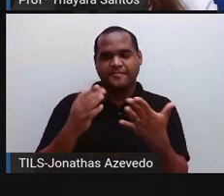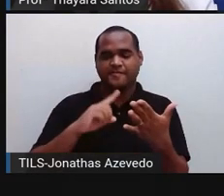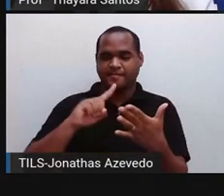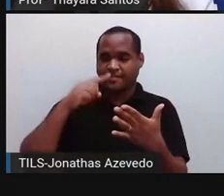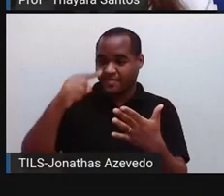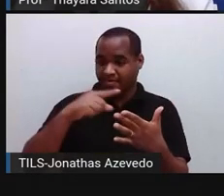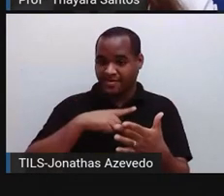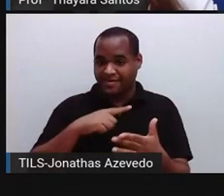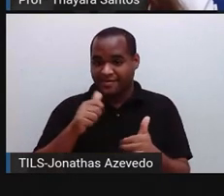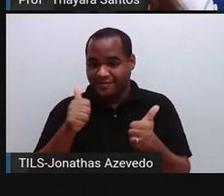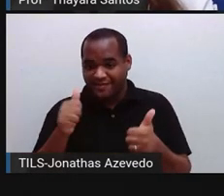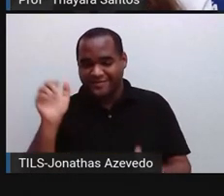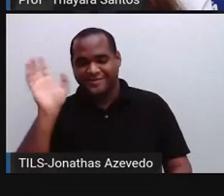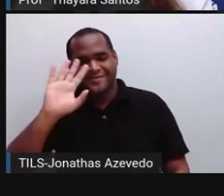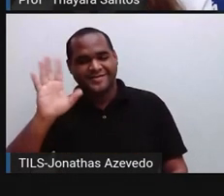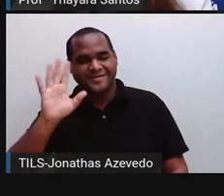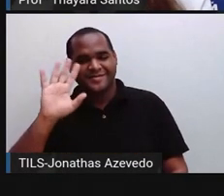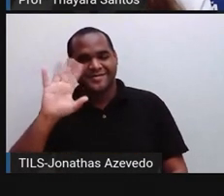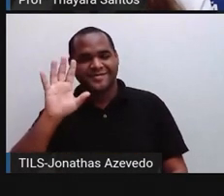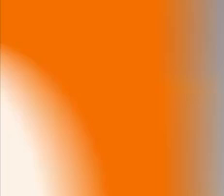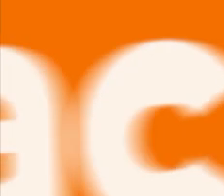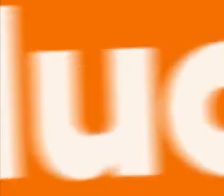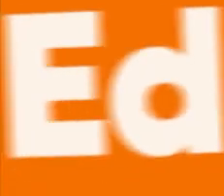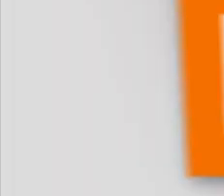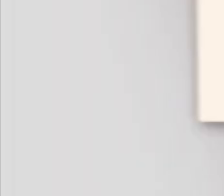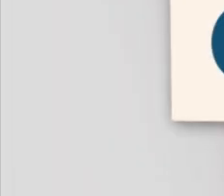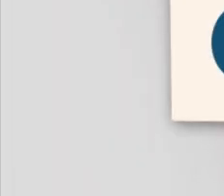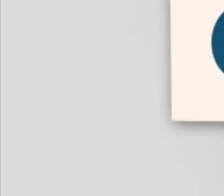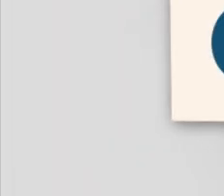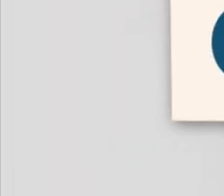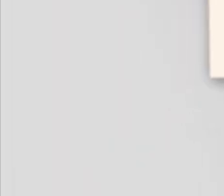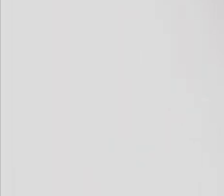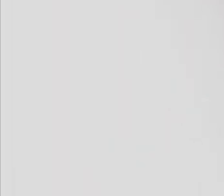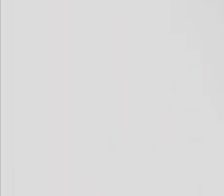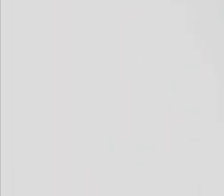até a próxima aula, gente. Tchau, tchau. Tchau.